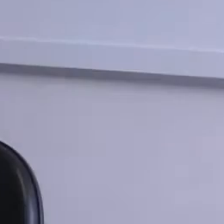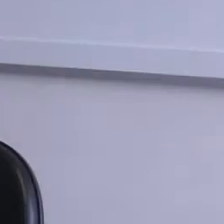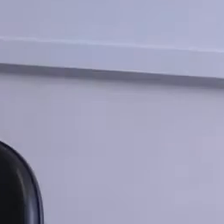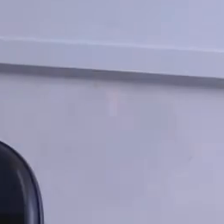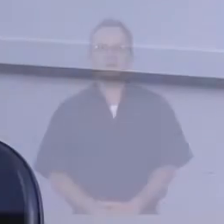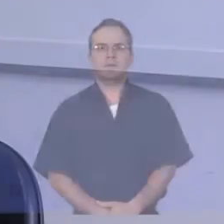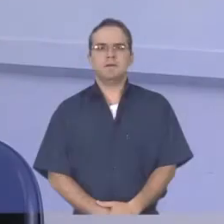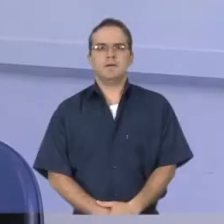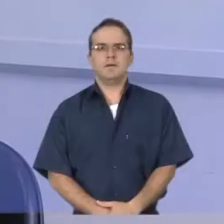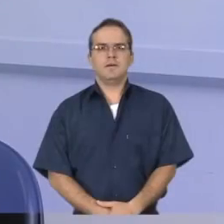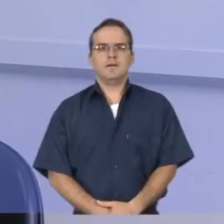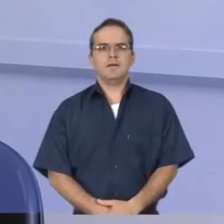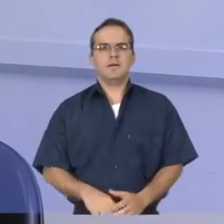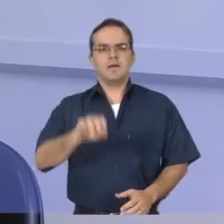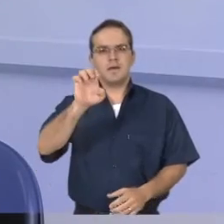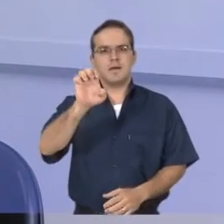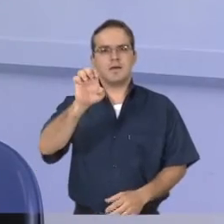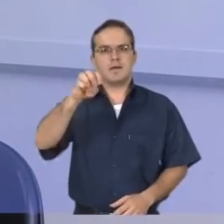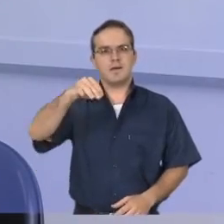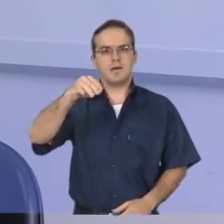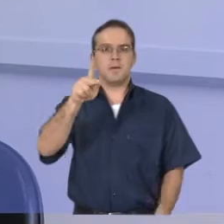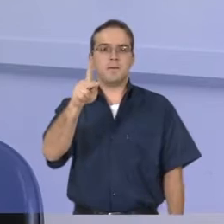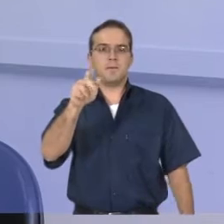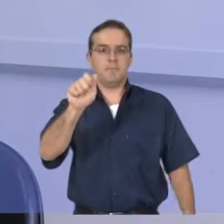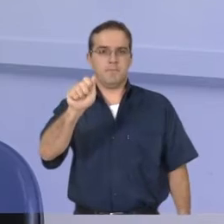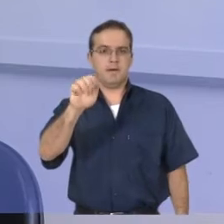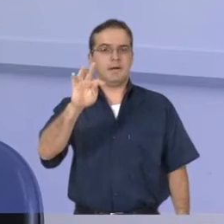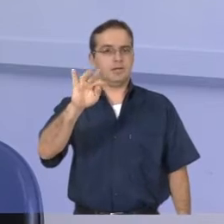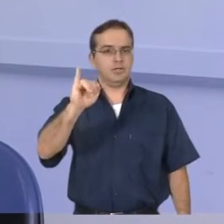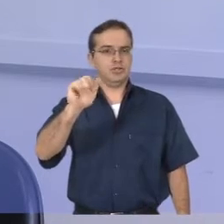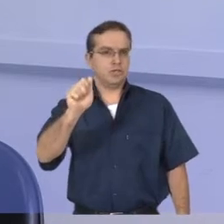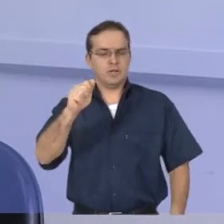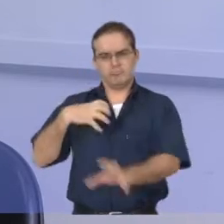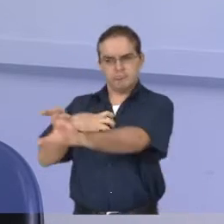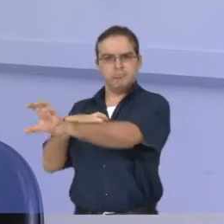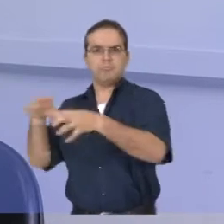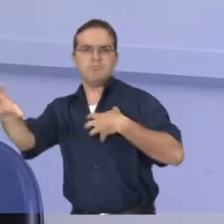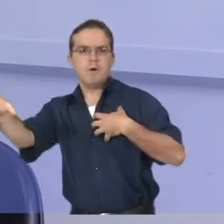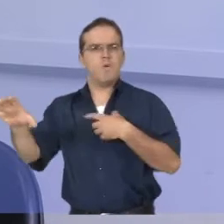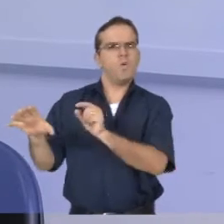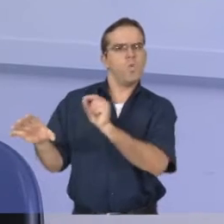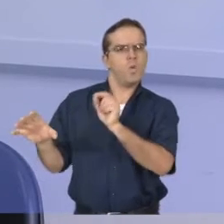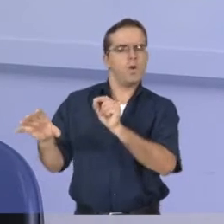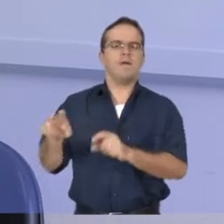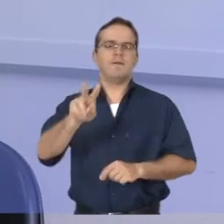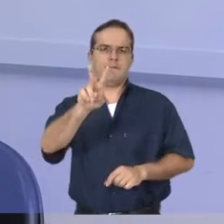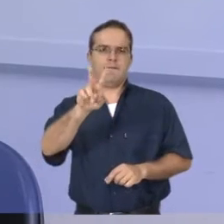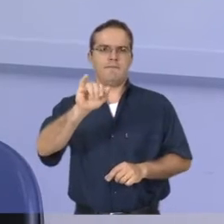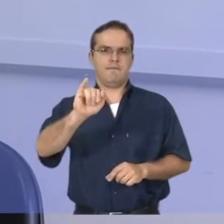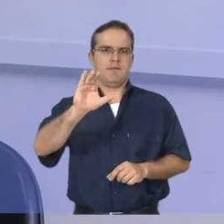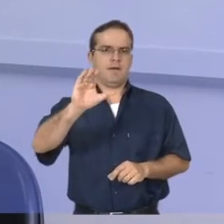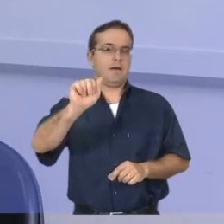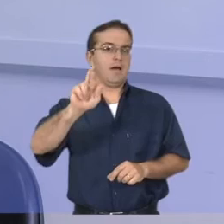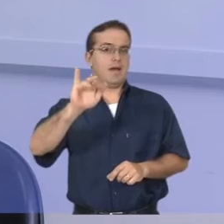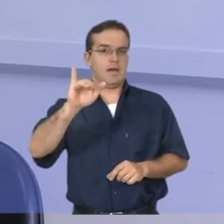A empatia ela é considerada, de maneira geral, uma emoção vicária, que ela é sentida vicariamente, ou seja, indiretamente.